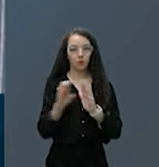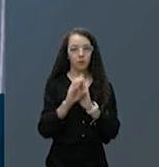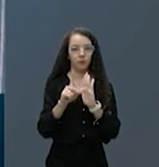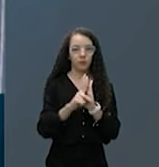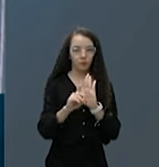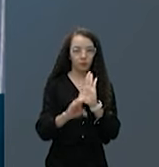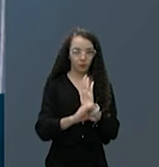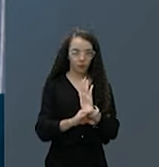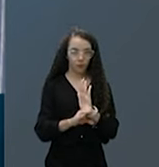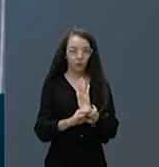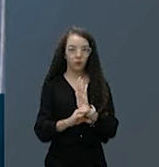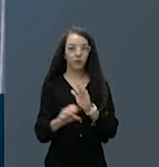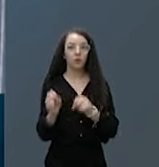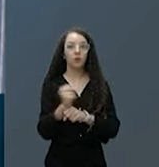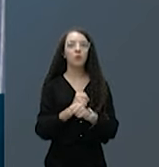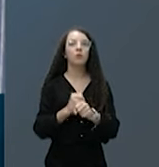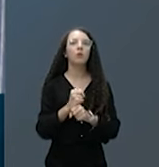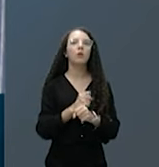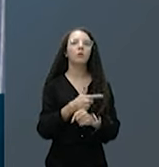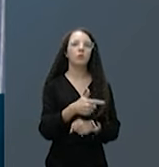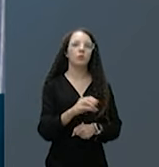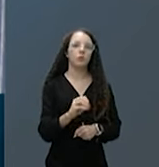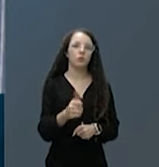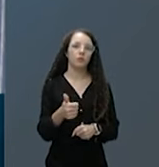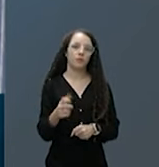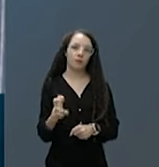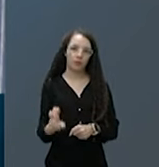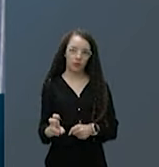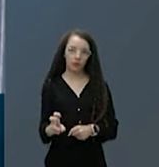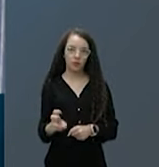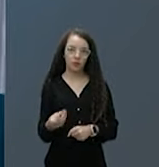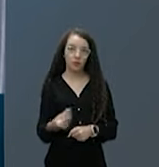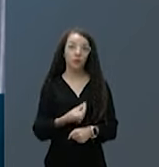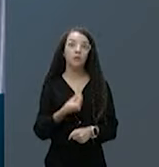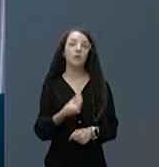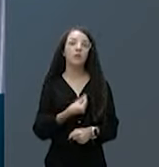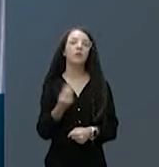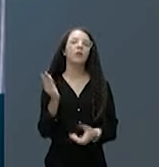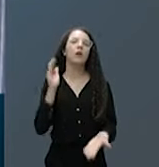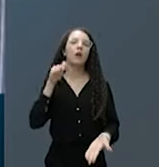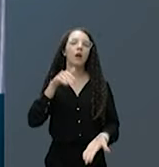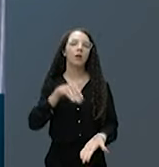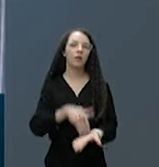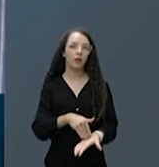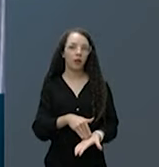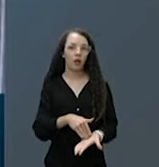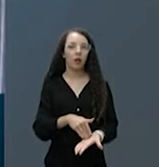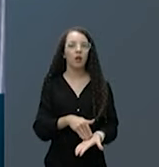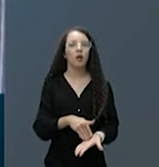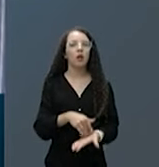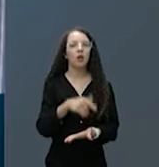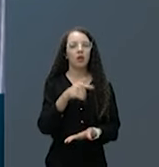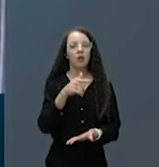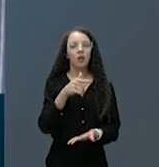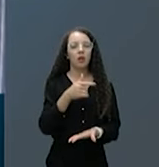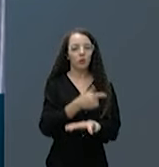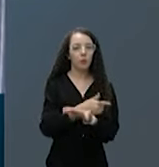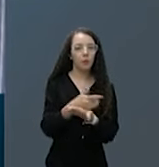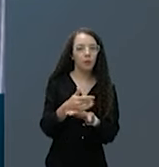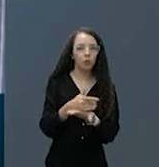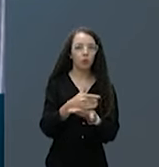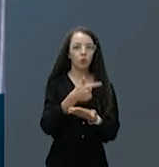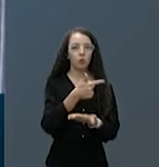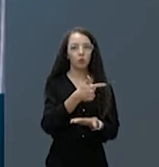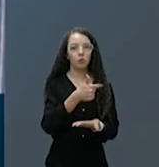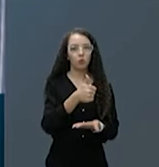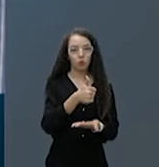de 2015, em vigor desde 18 de março de 2016,